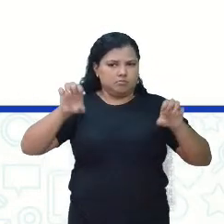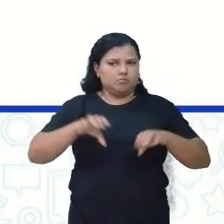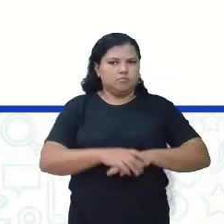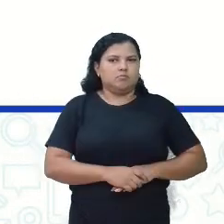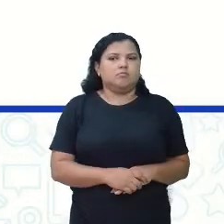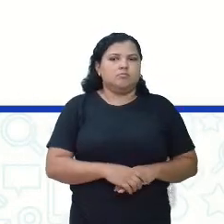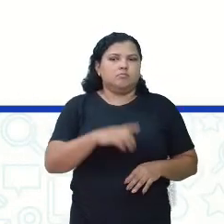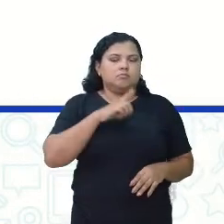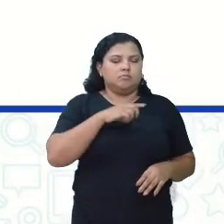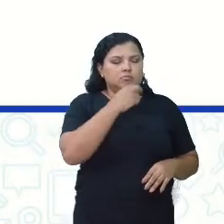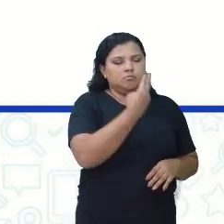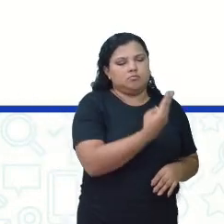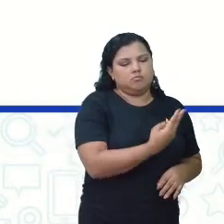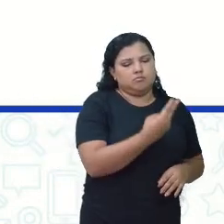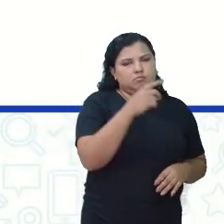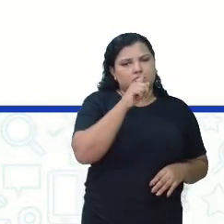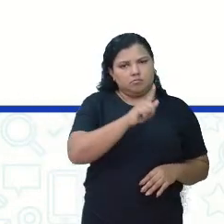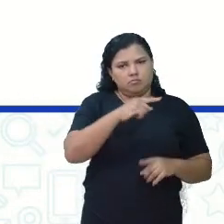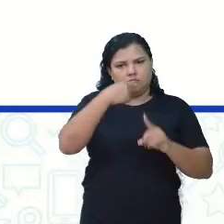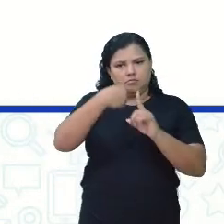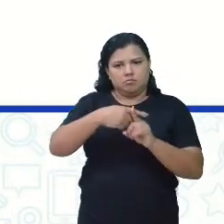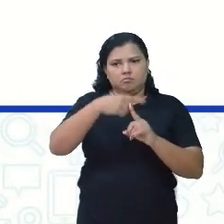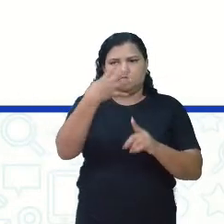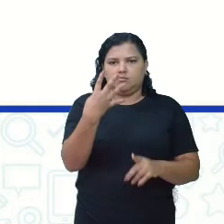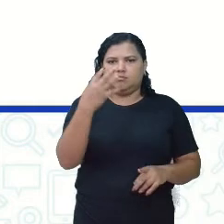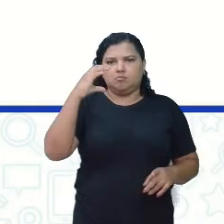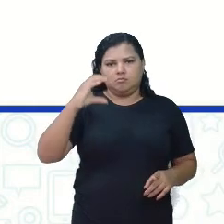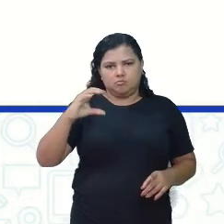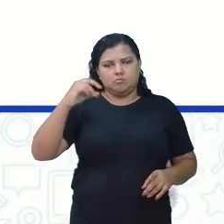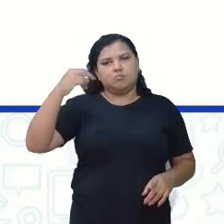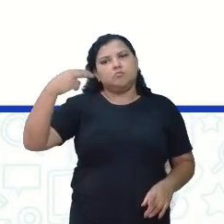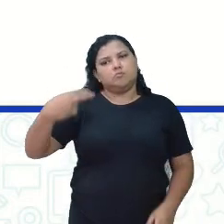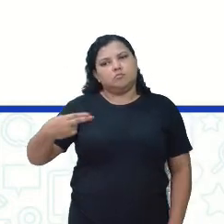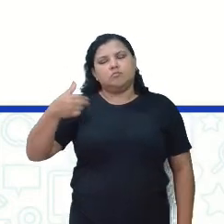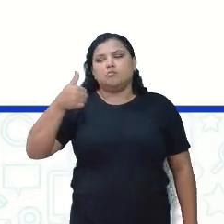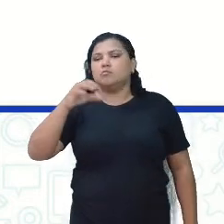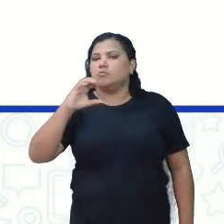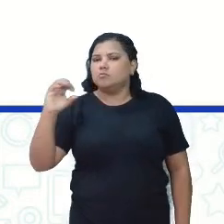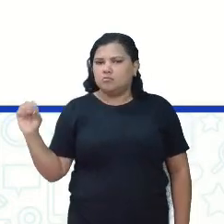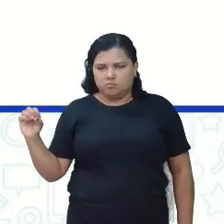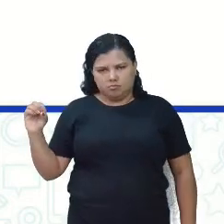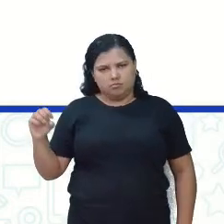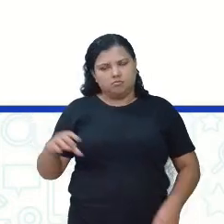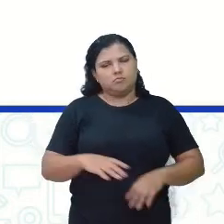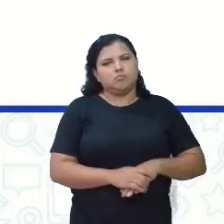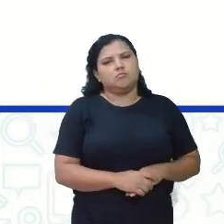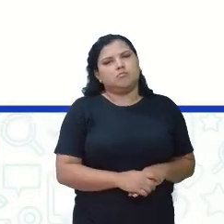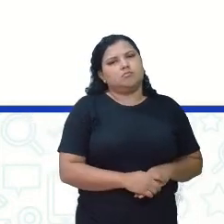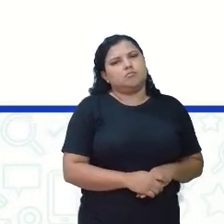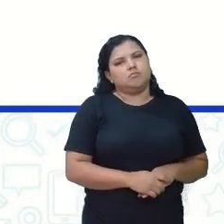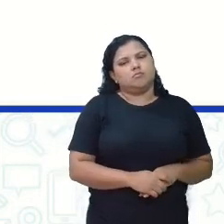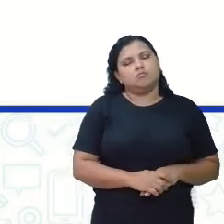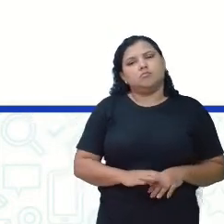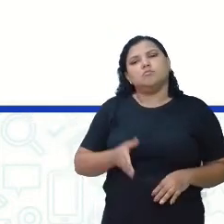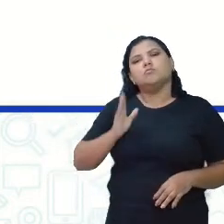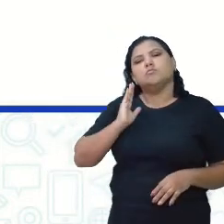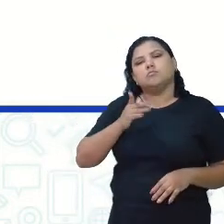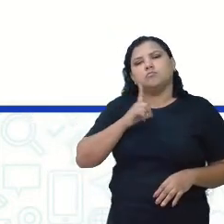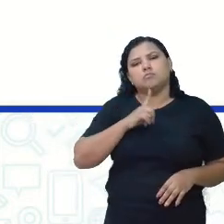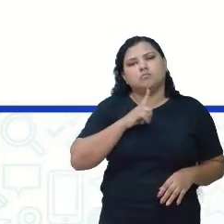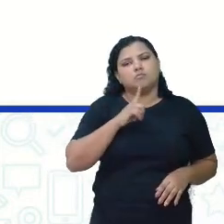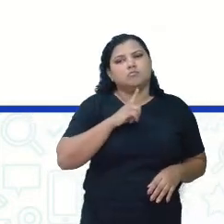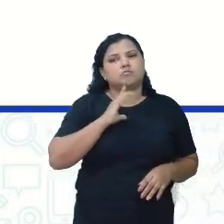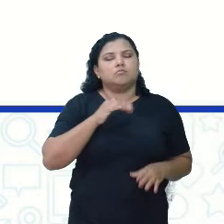Eu tenho 2G mais 4C igual a 100. Então, eu já tenho aí,